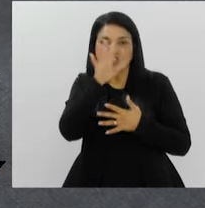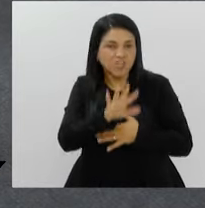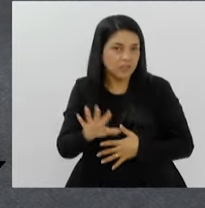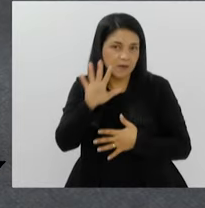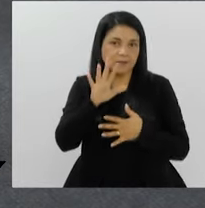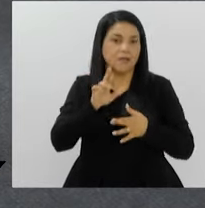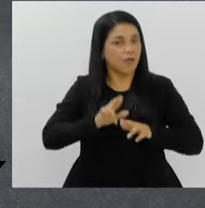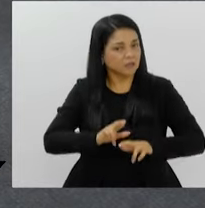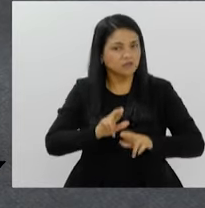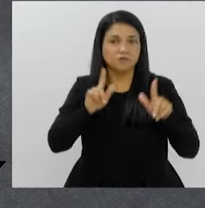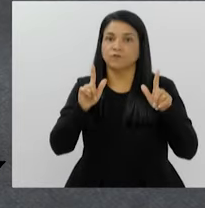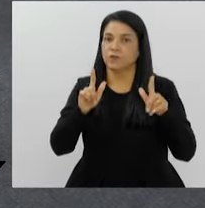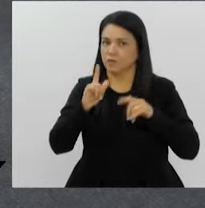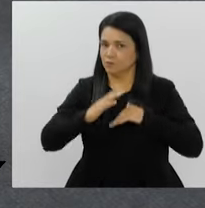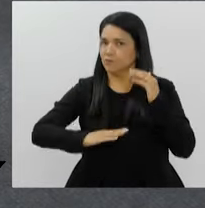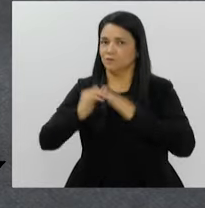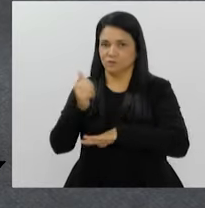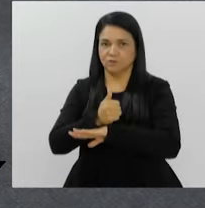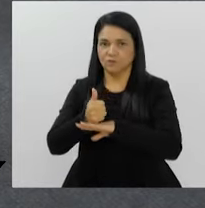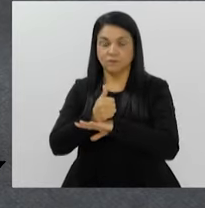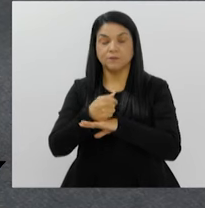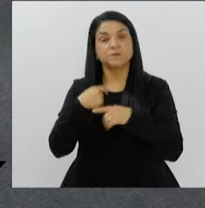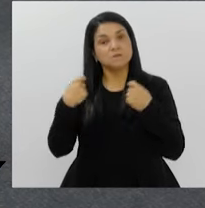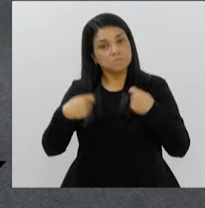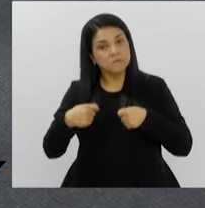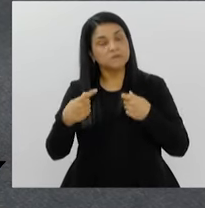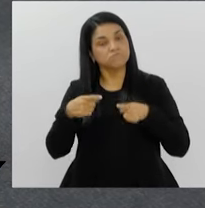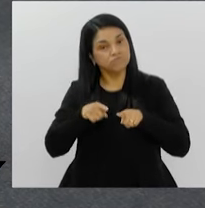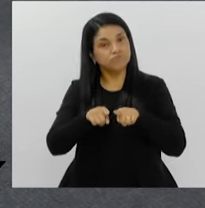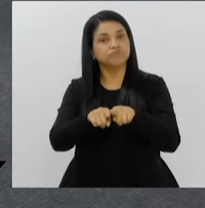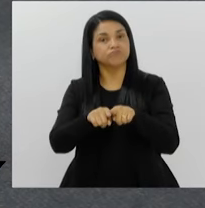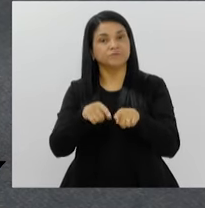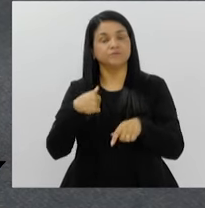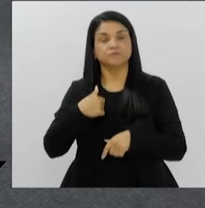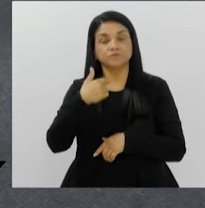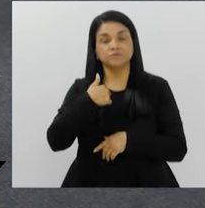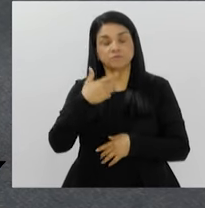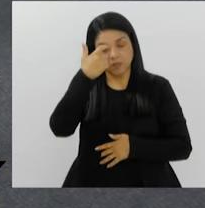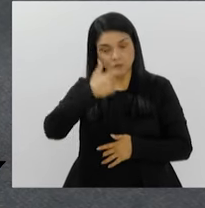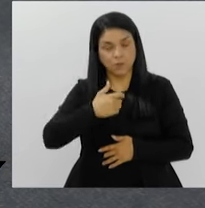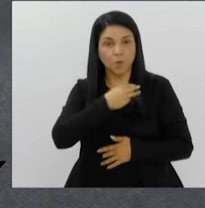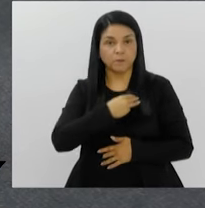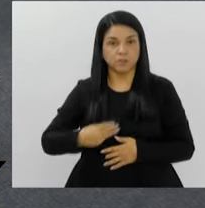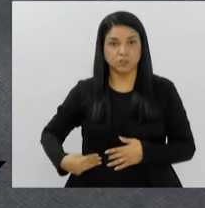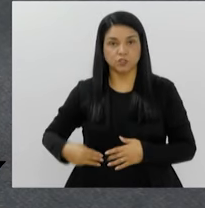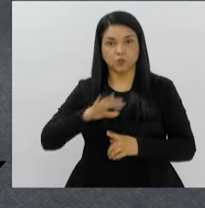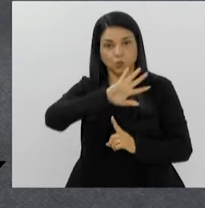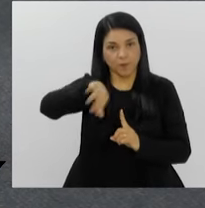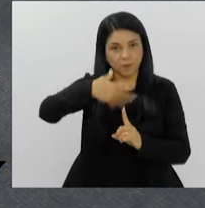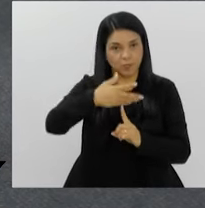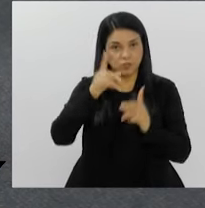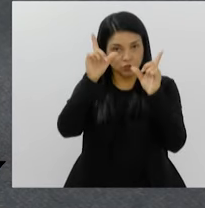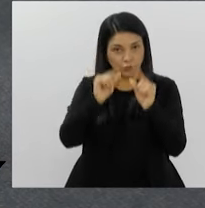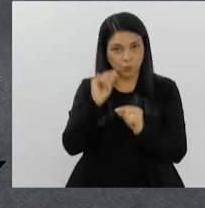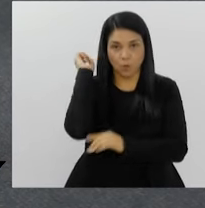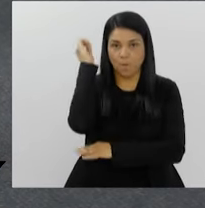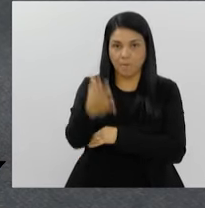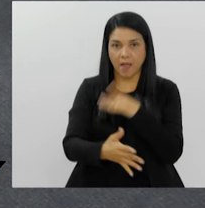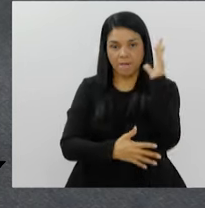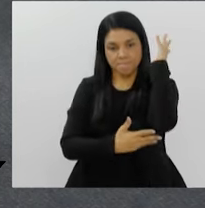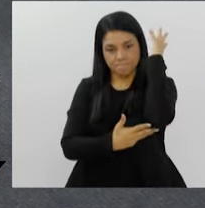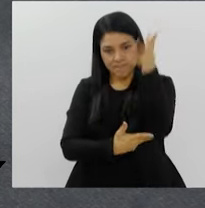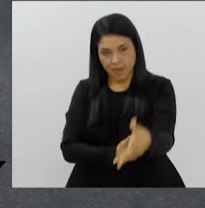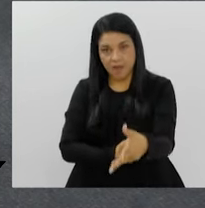bem diferentes. E é possível conciliar. Quando eu fui ministro do Meio Ambiente, a gente reduziu o desmatamento, fizemos